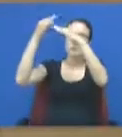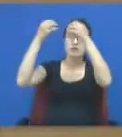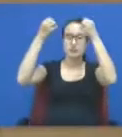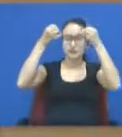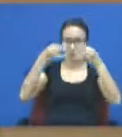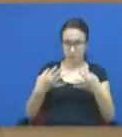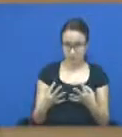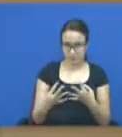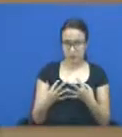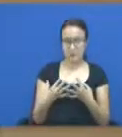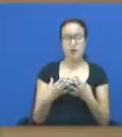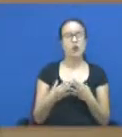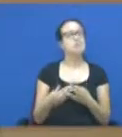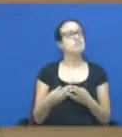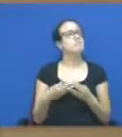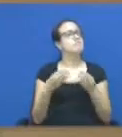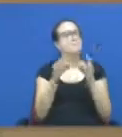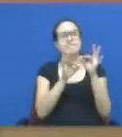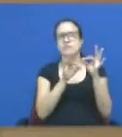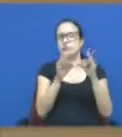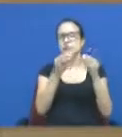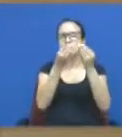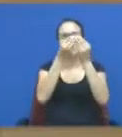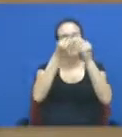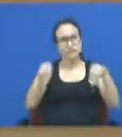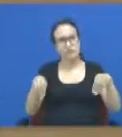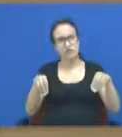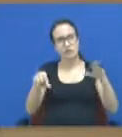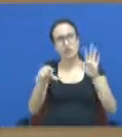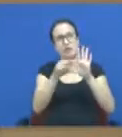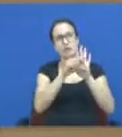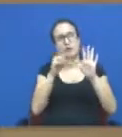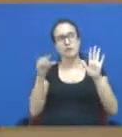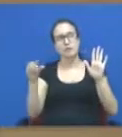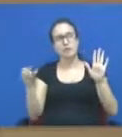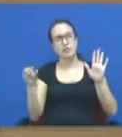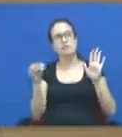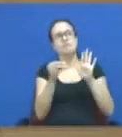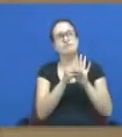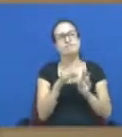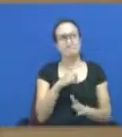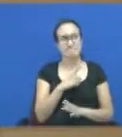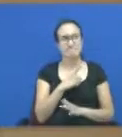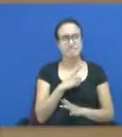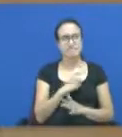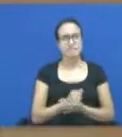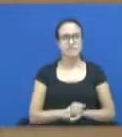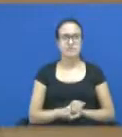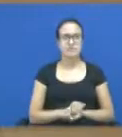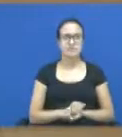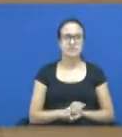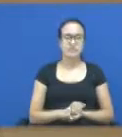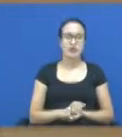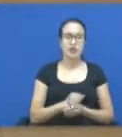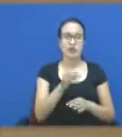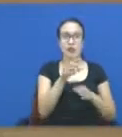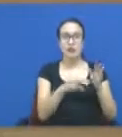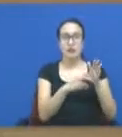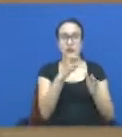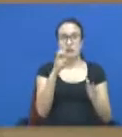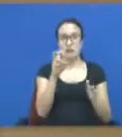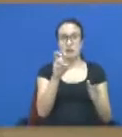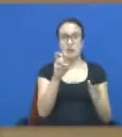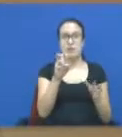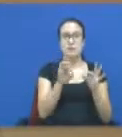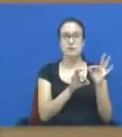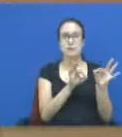foi prejudicado pela apresentação de emenda. Item 5º da pauta, projeto de lei